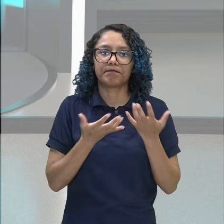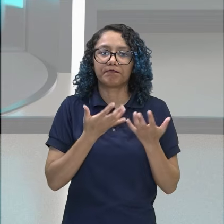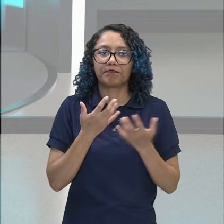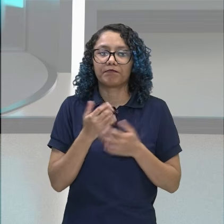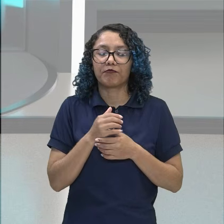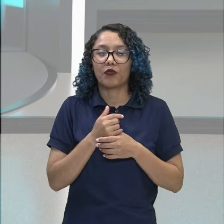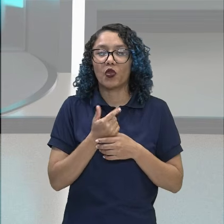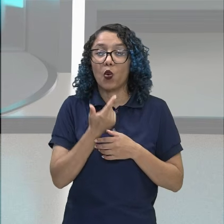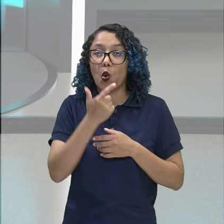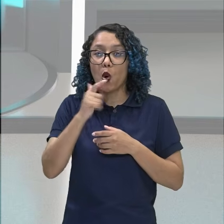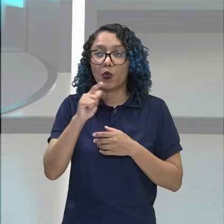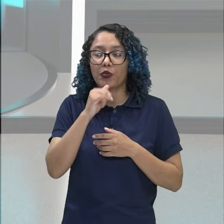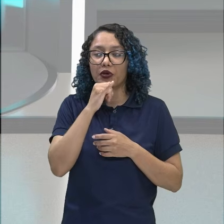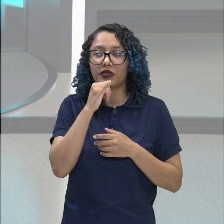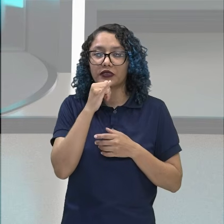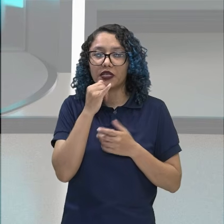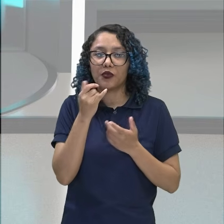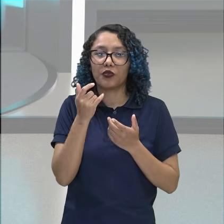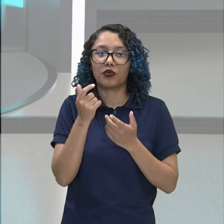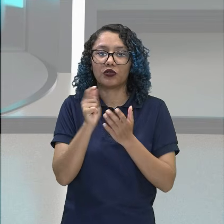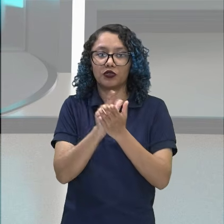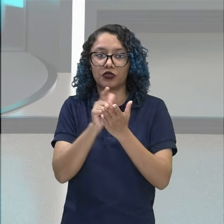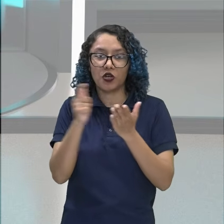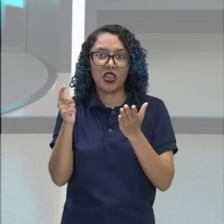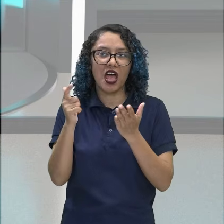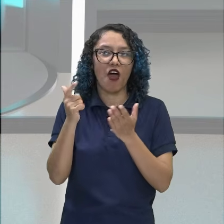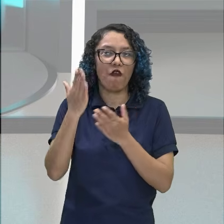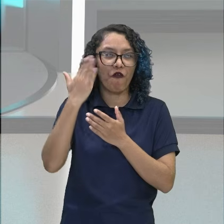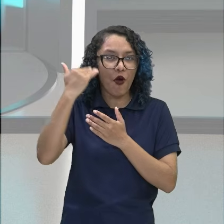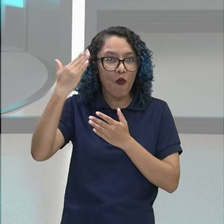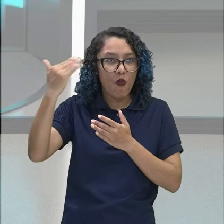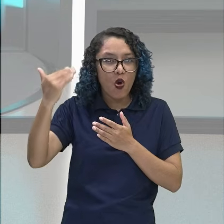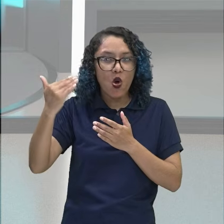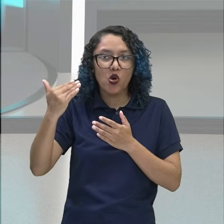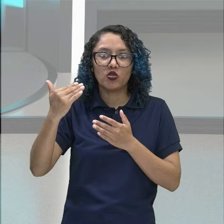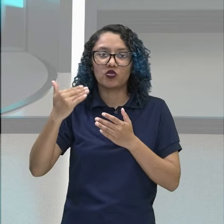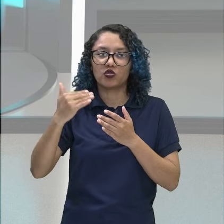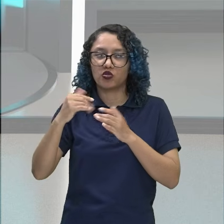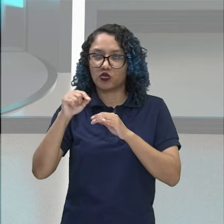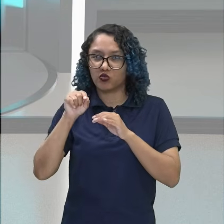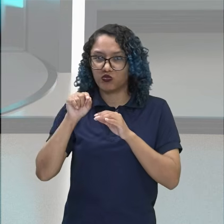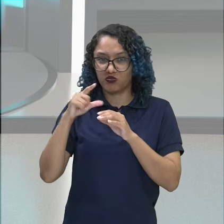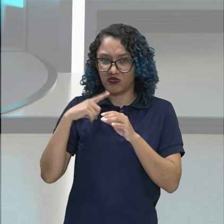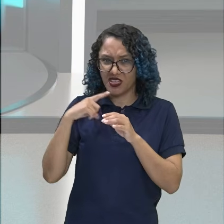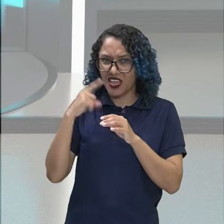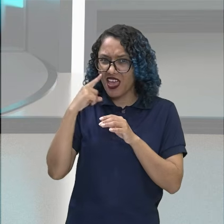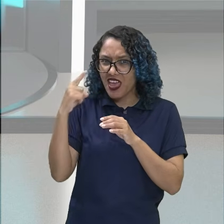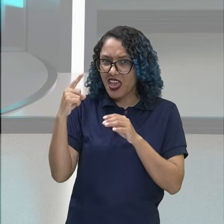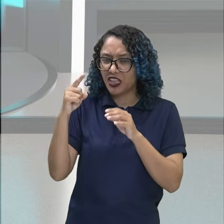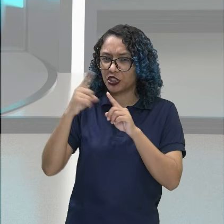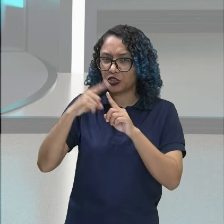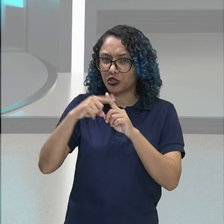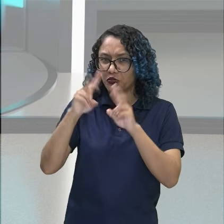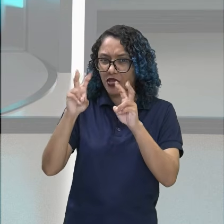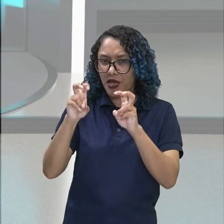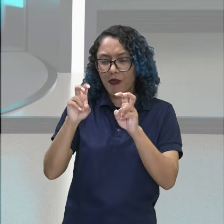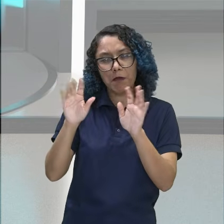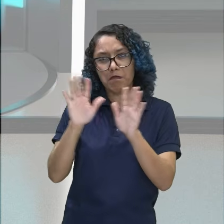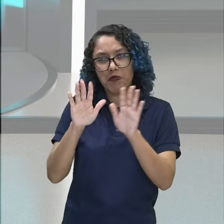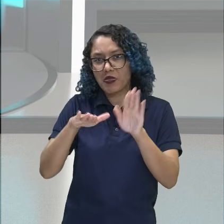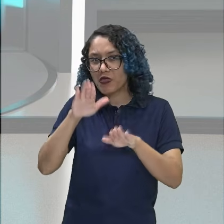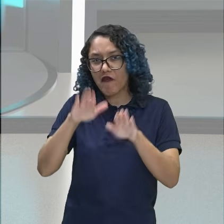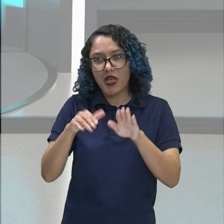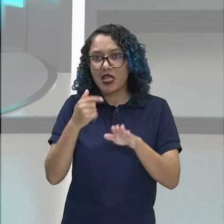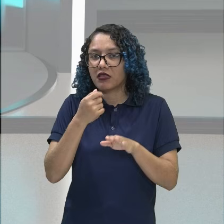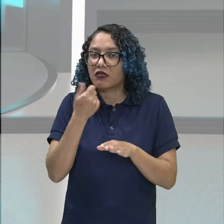em jornais, vamos dizer assim, mais populares, mas que, na linha editorial desse jornal, faz